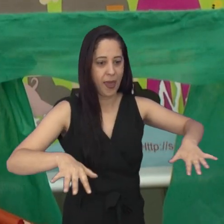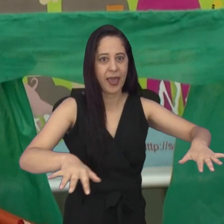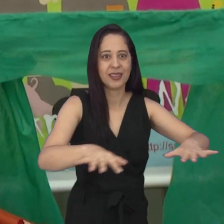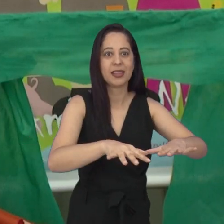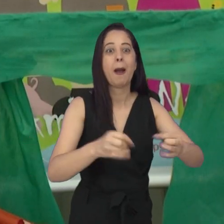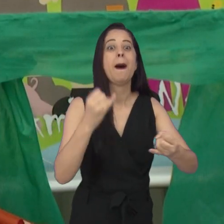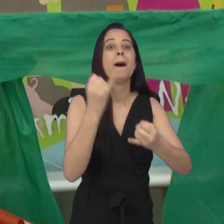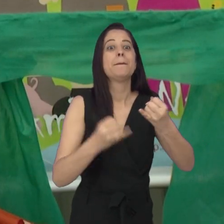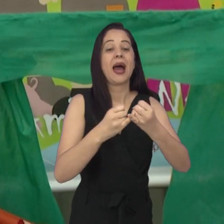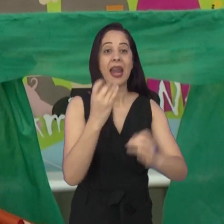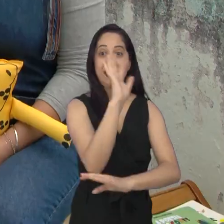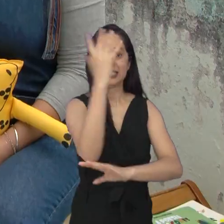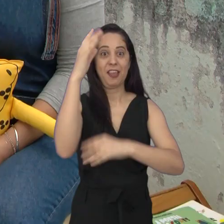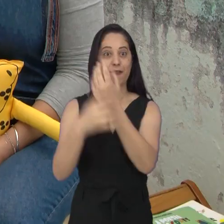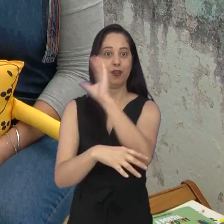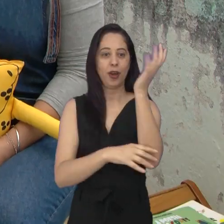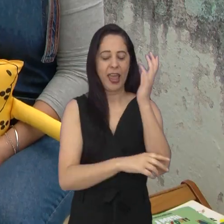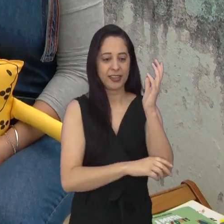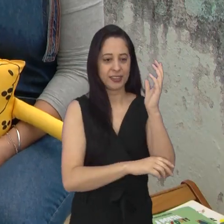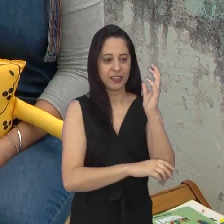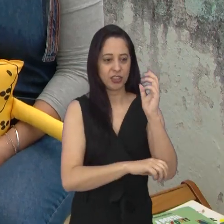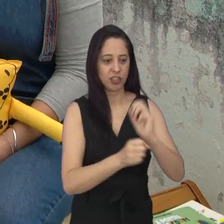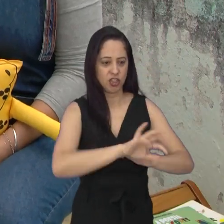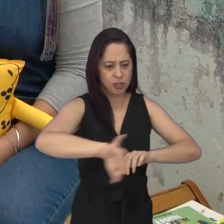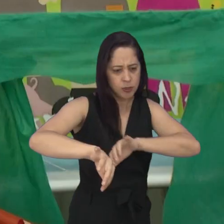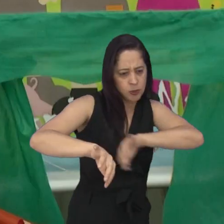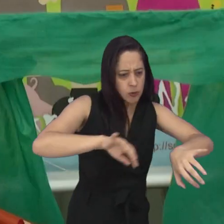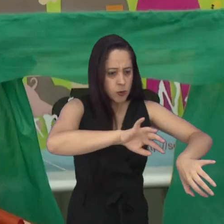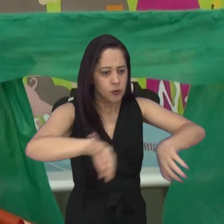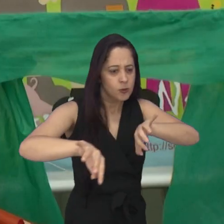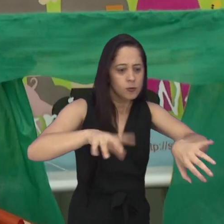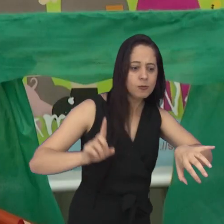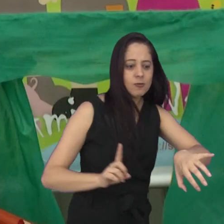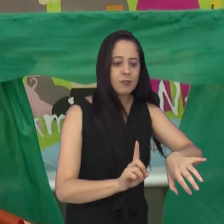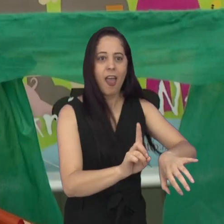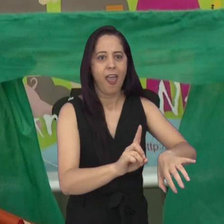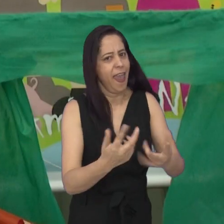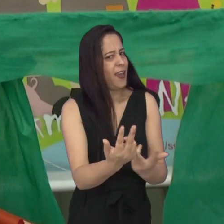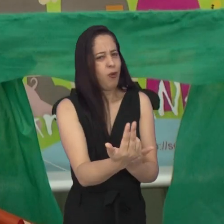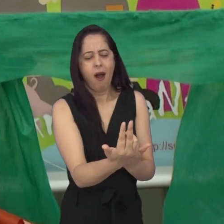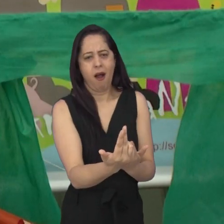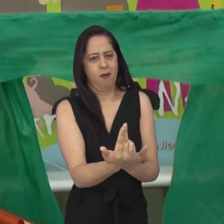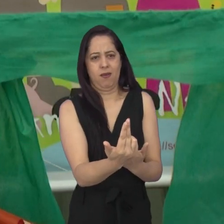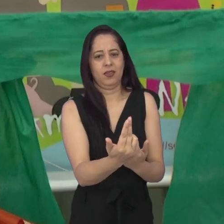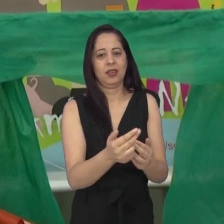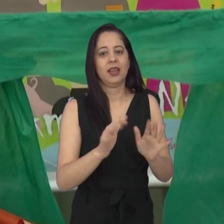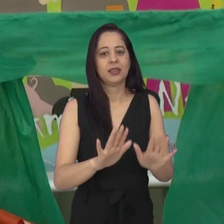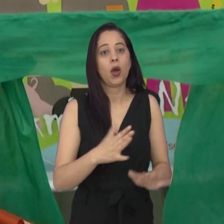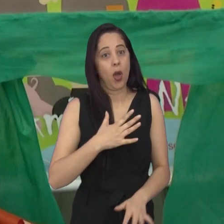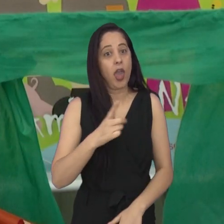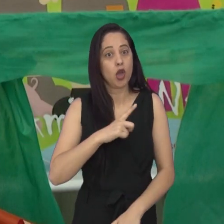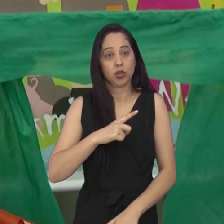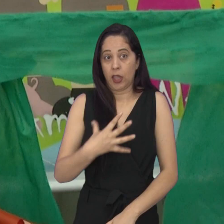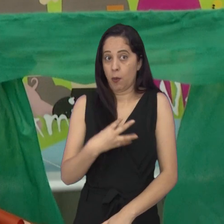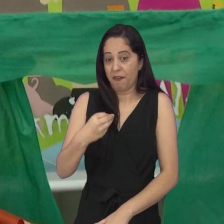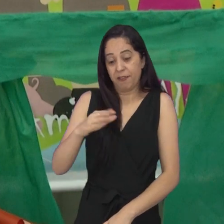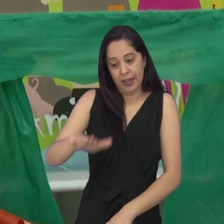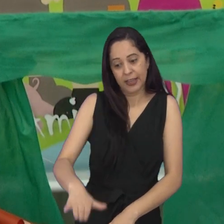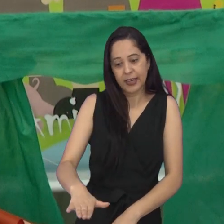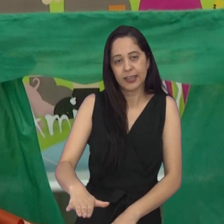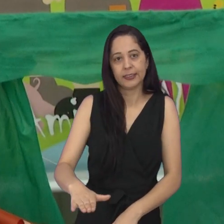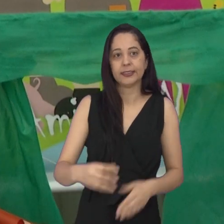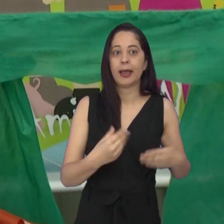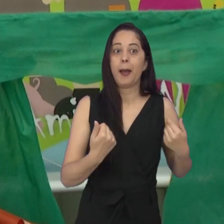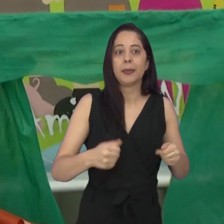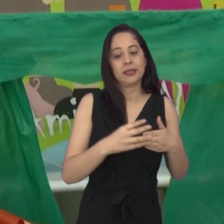da floresta o caminho, né? Então isso mexe com todo mundo, né? Porque eu tenho uma filha pequena, então